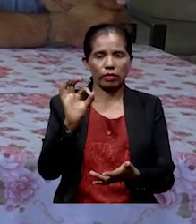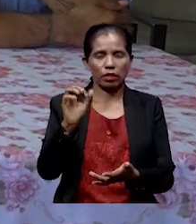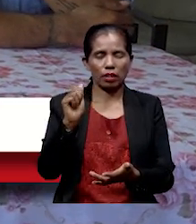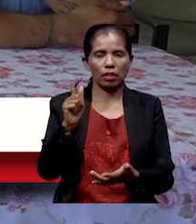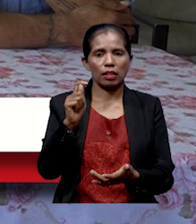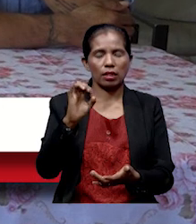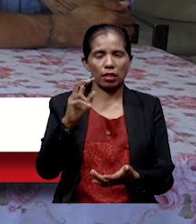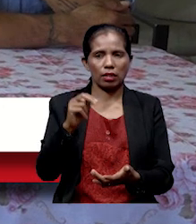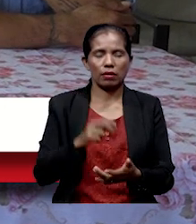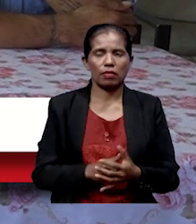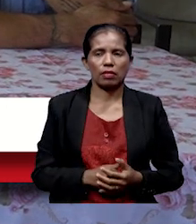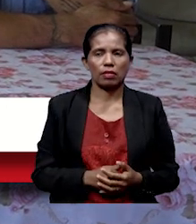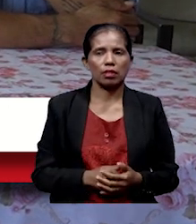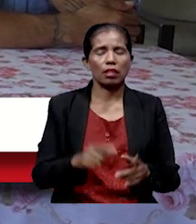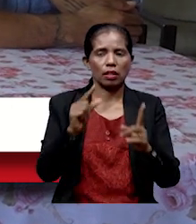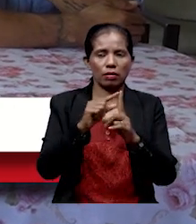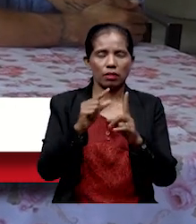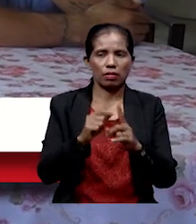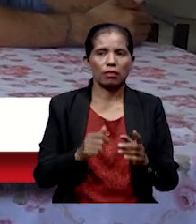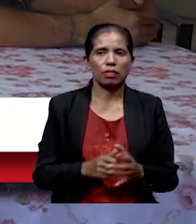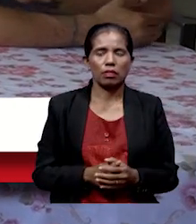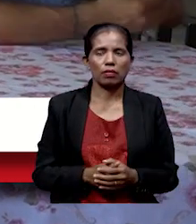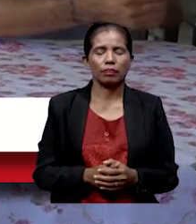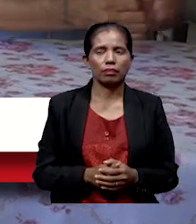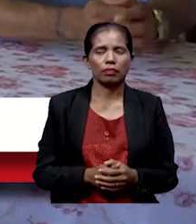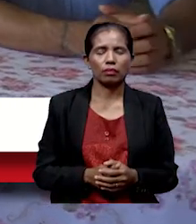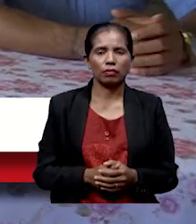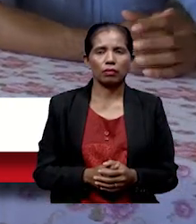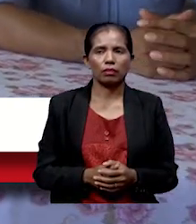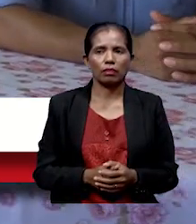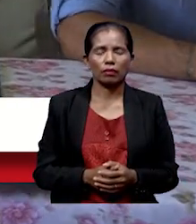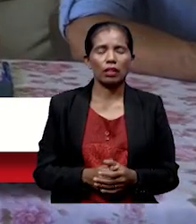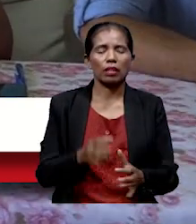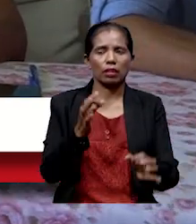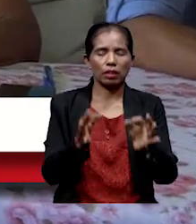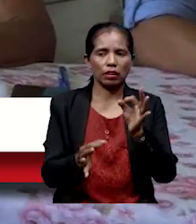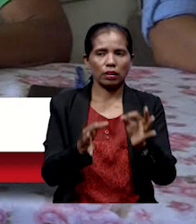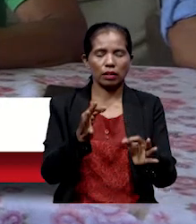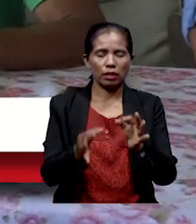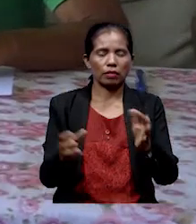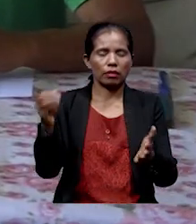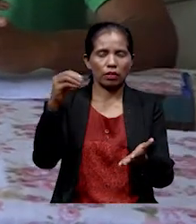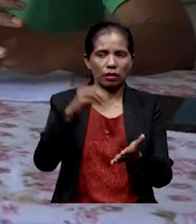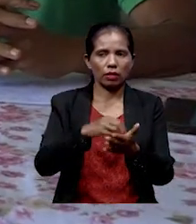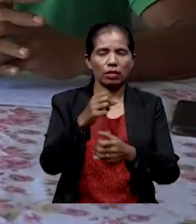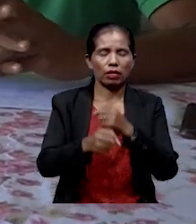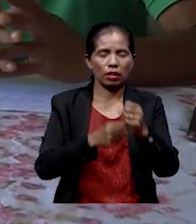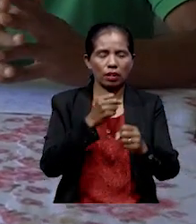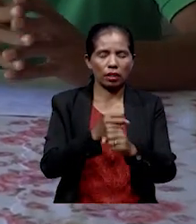dia ratificativo. Retificativo né catac secaric to tinan